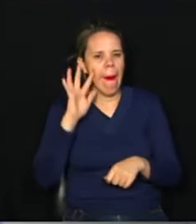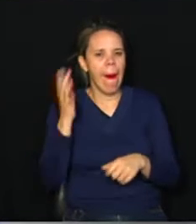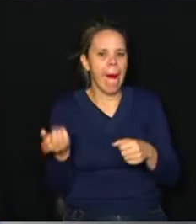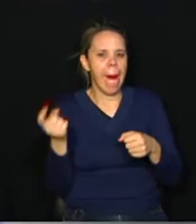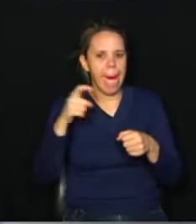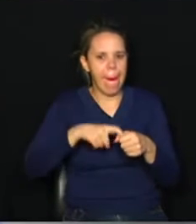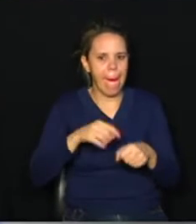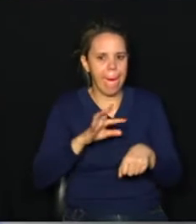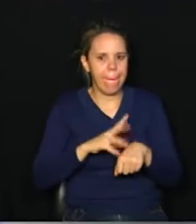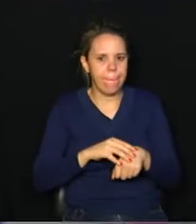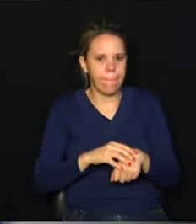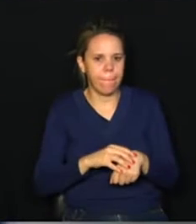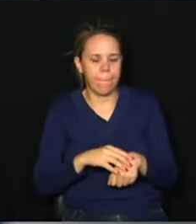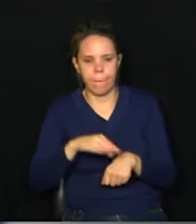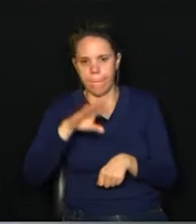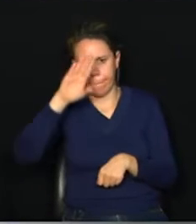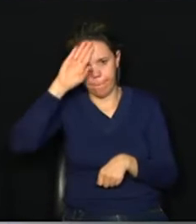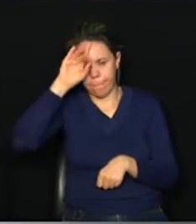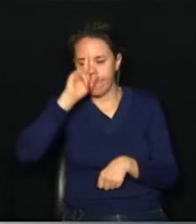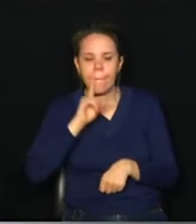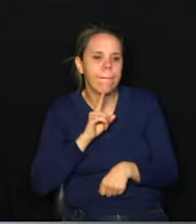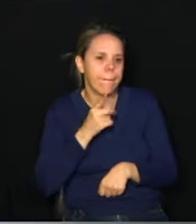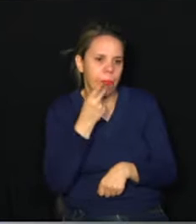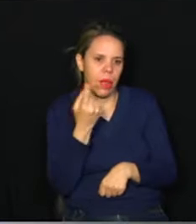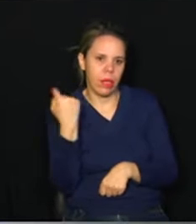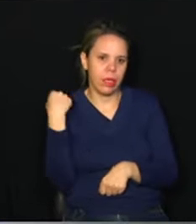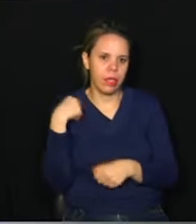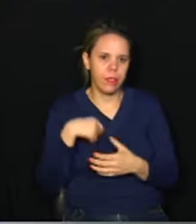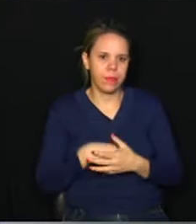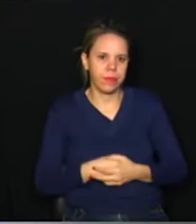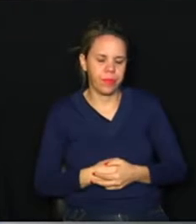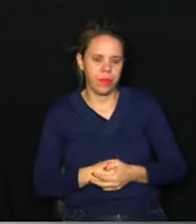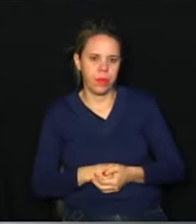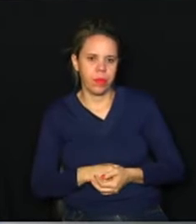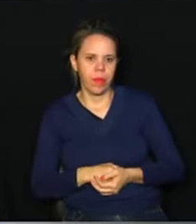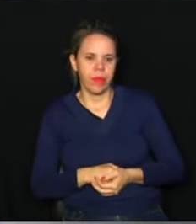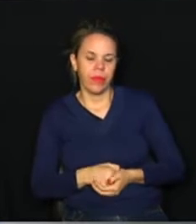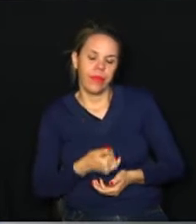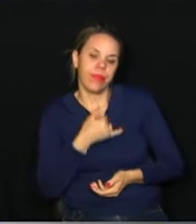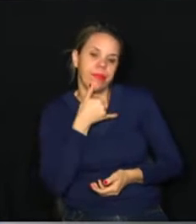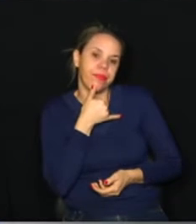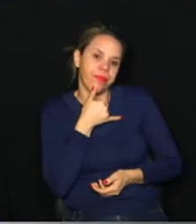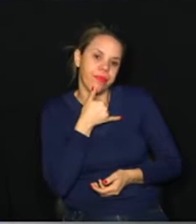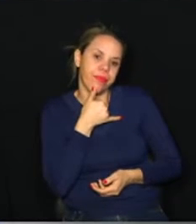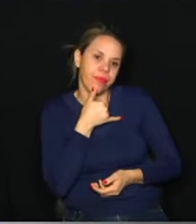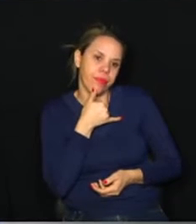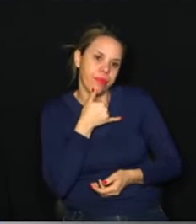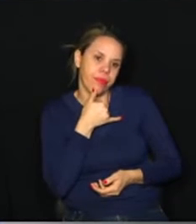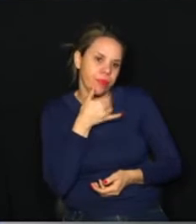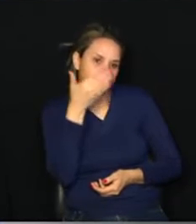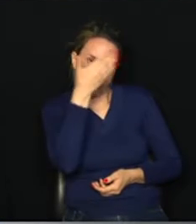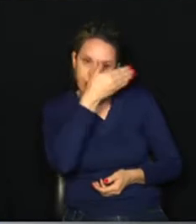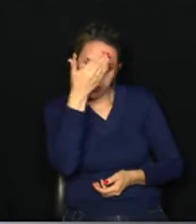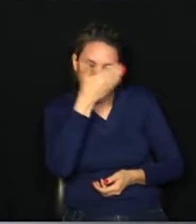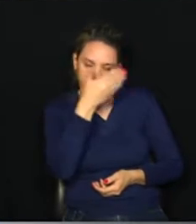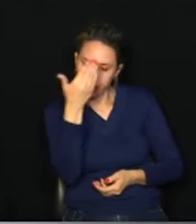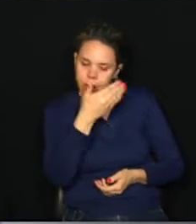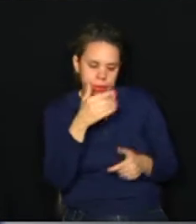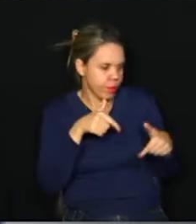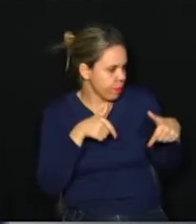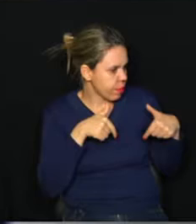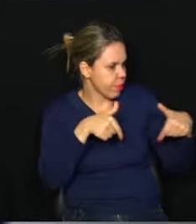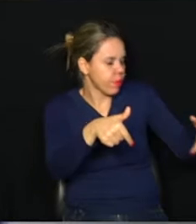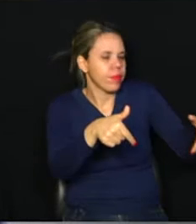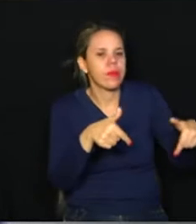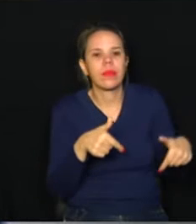dessas doenças, como a febre amarela, que eu citei anteriormente. E, lamentavelmente, a gente não viu nenhuma atitude de